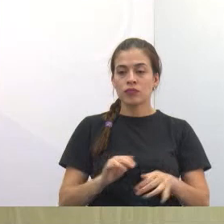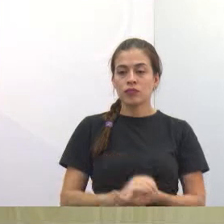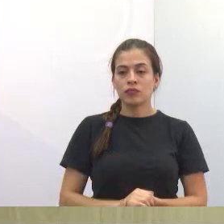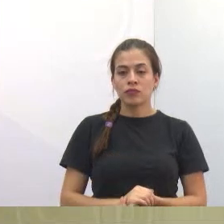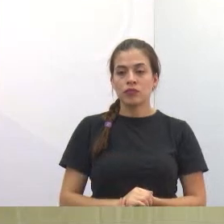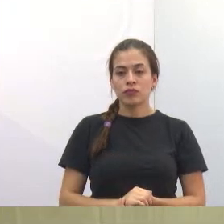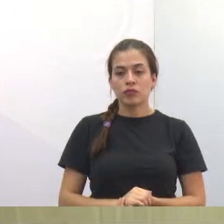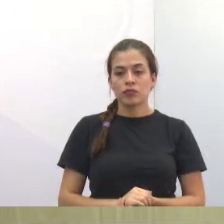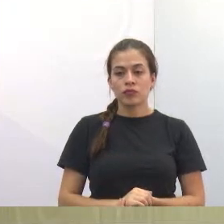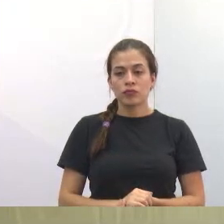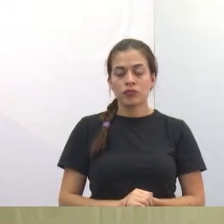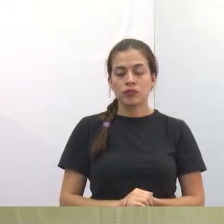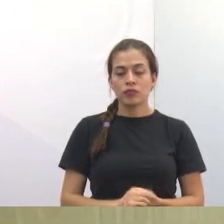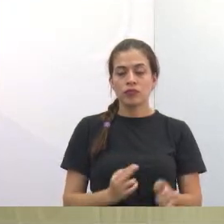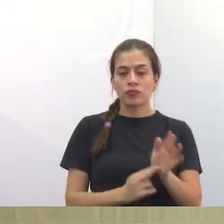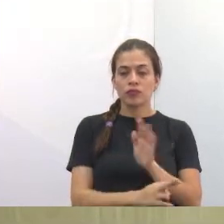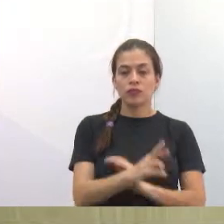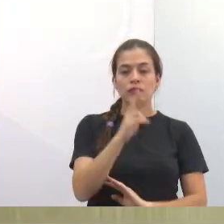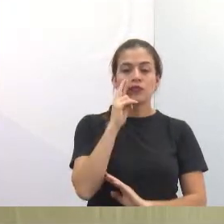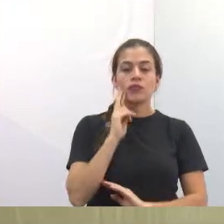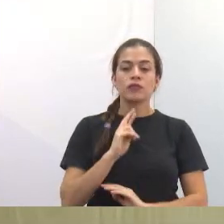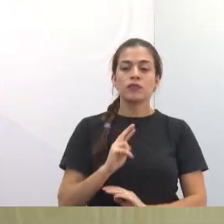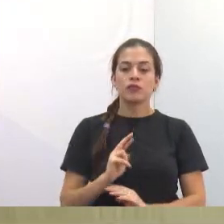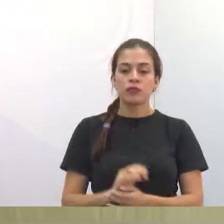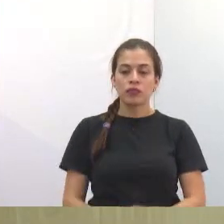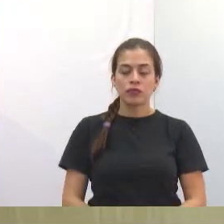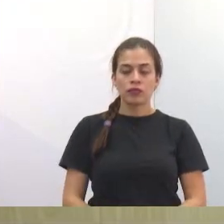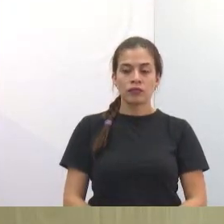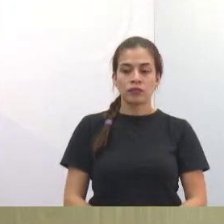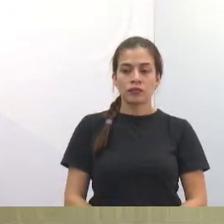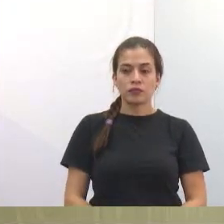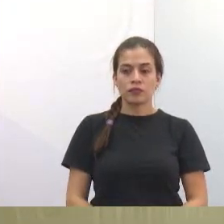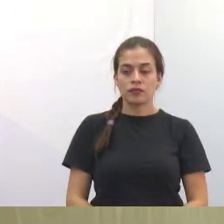manifestação. Rogério Timóteo, vereador.